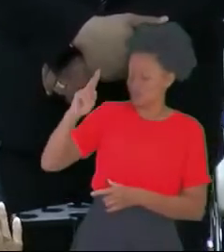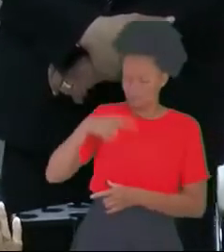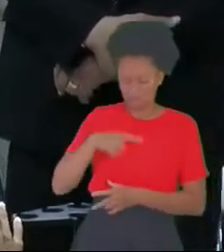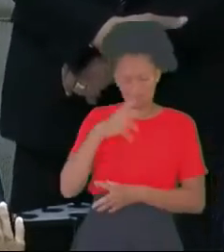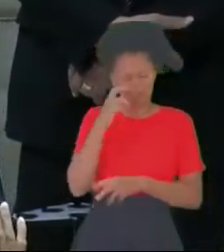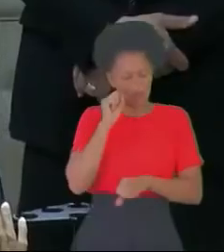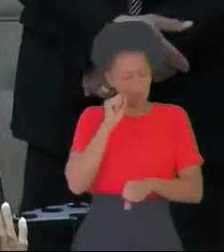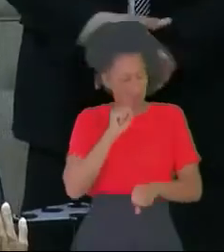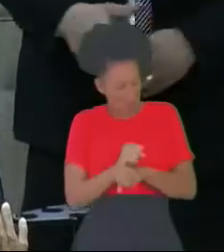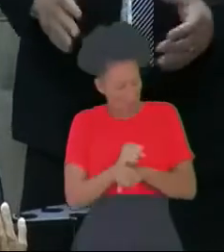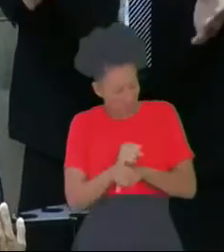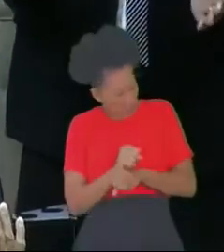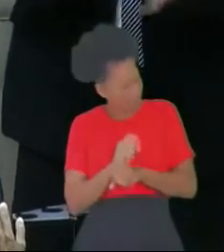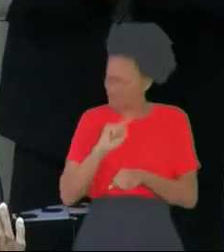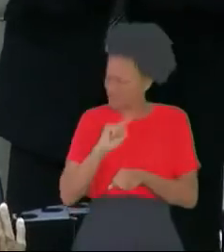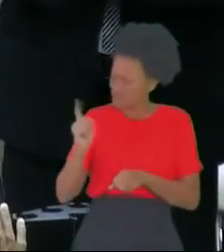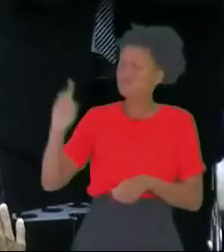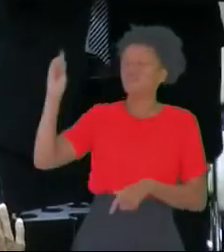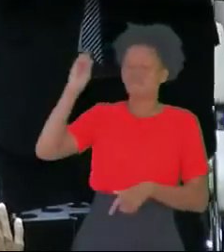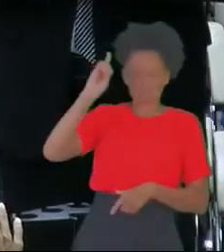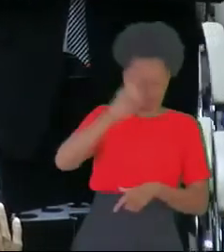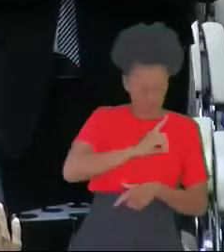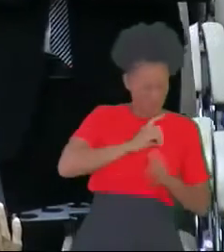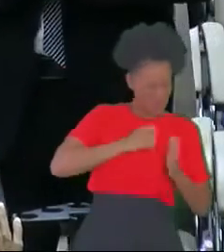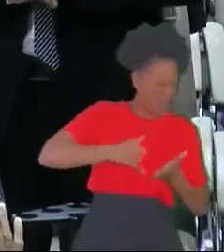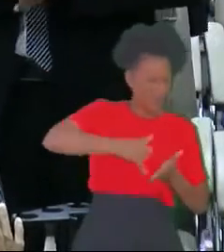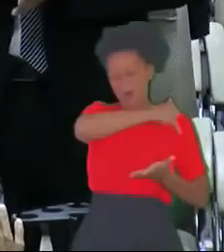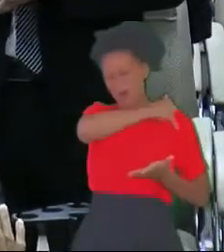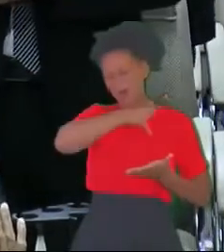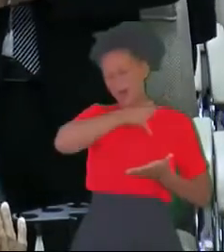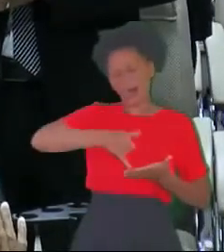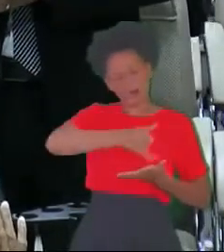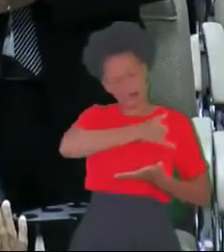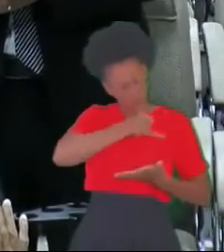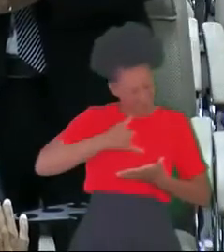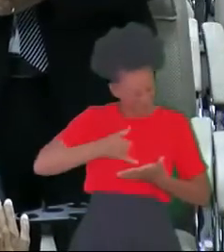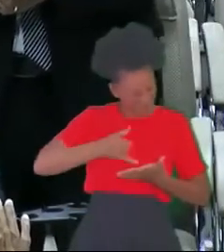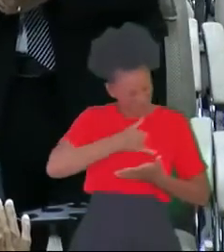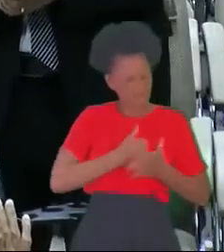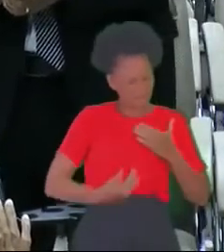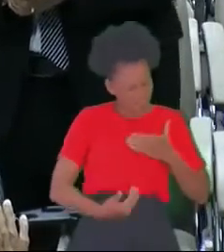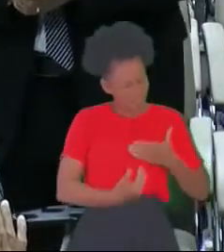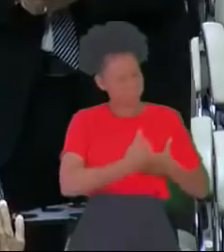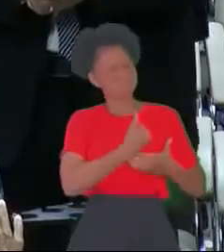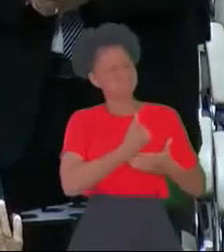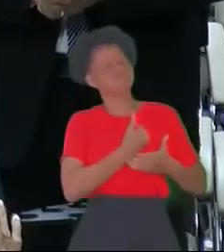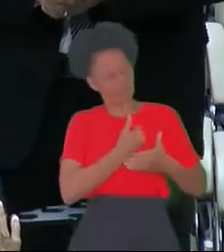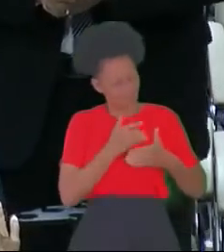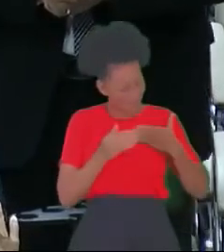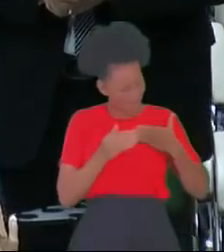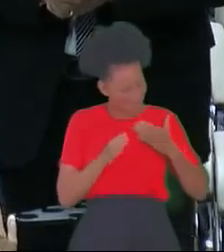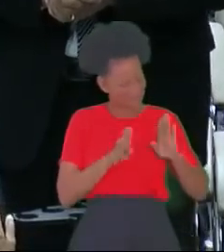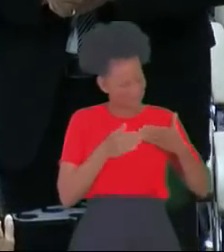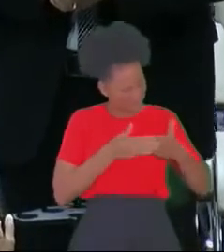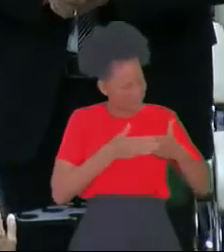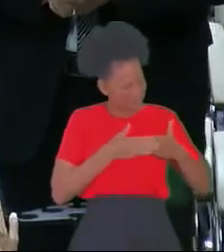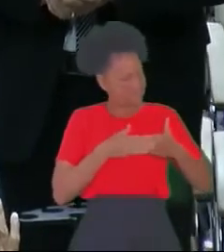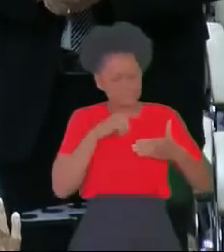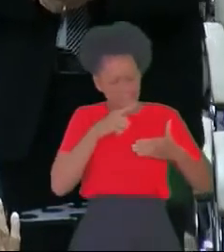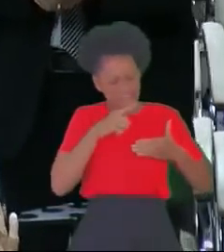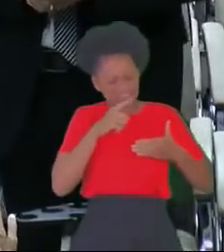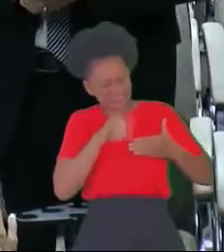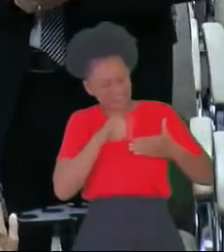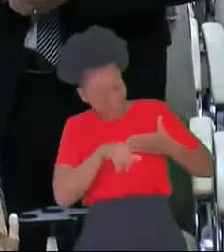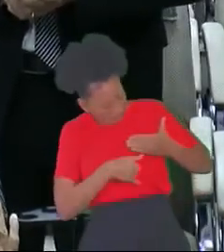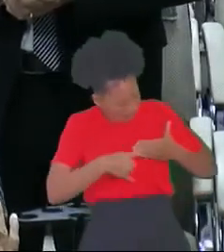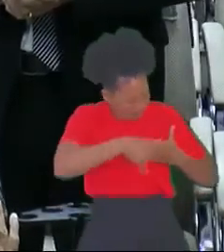O Senhor vai meter a mão na fresta. O Senhor vai meter a mão na brecha da porta. Ó, Senhor, e o Senhor